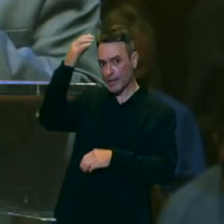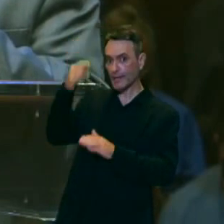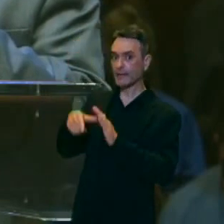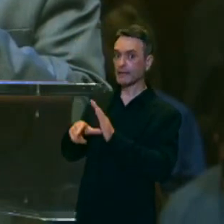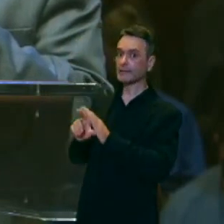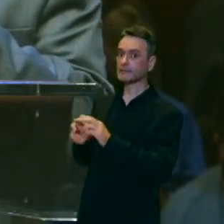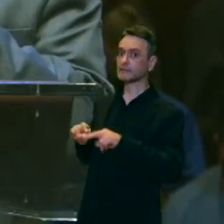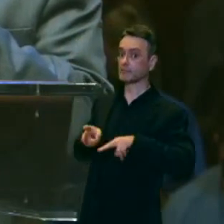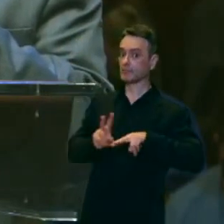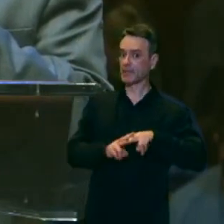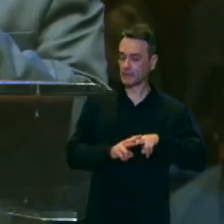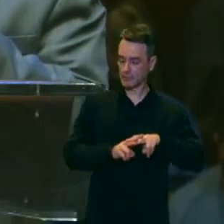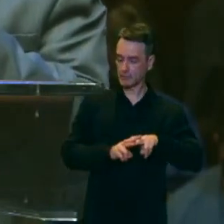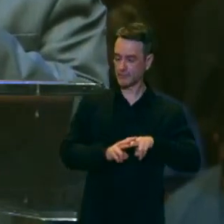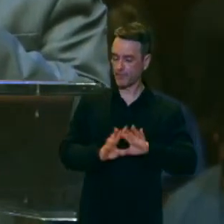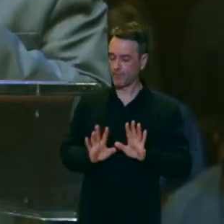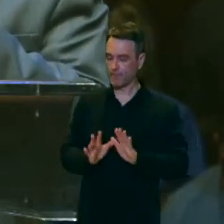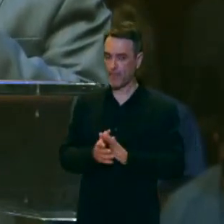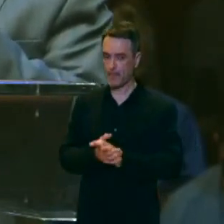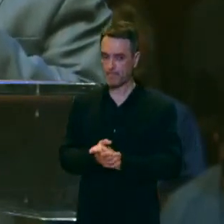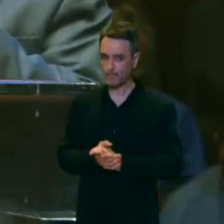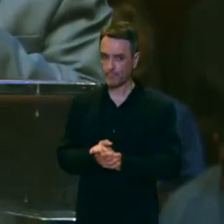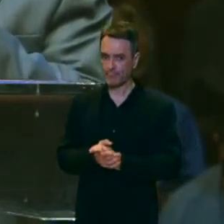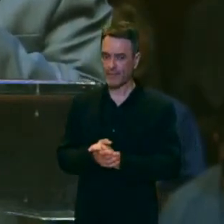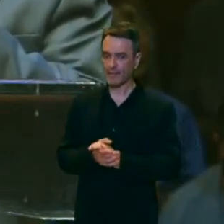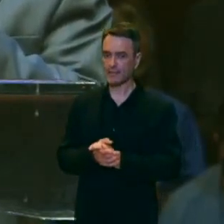ele estava debaixo da